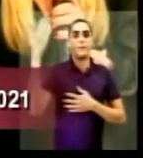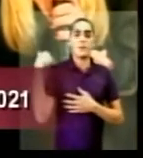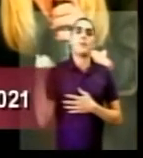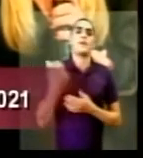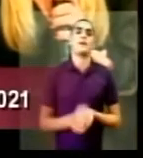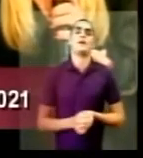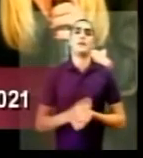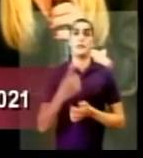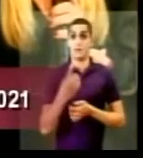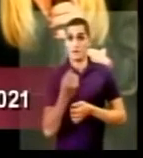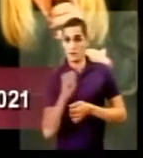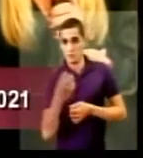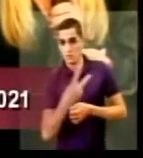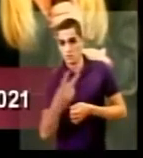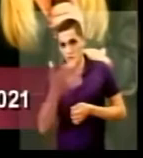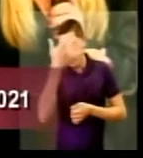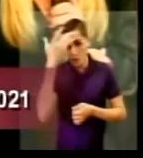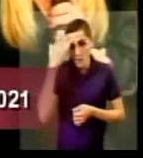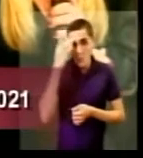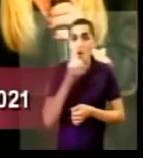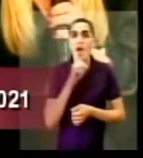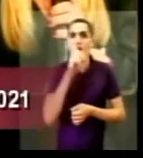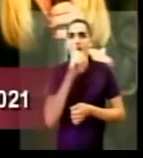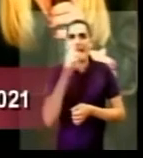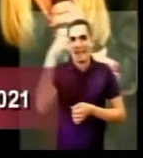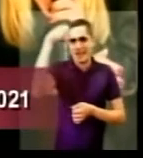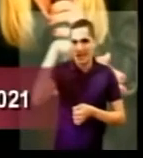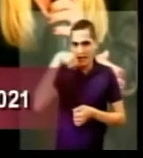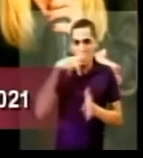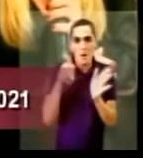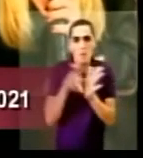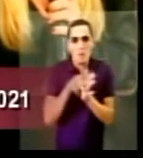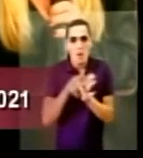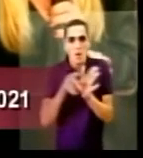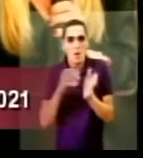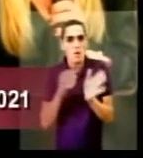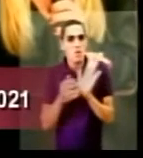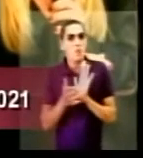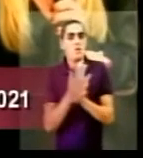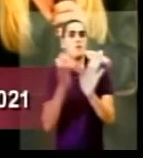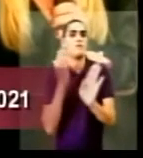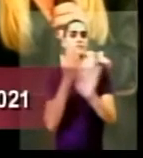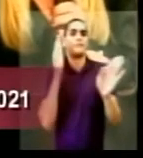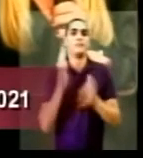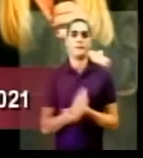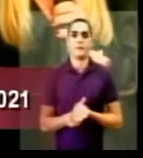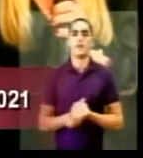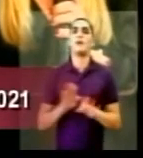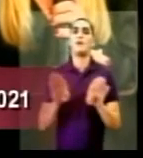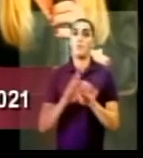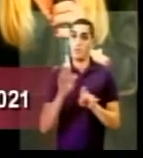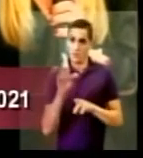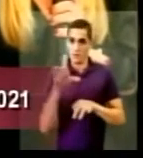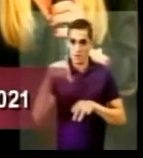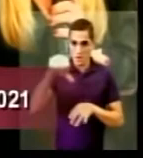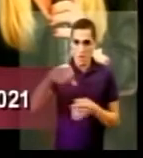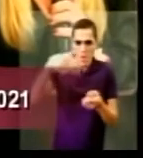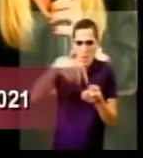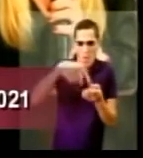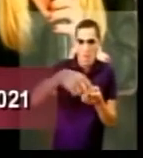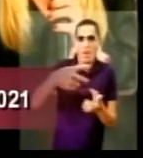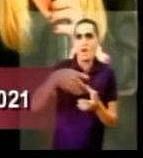Destes, 182 foram resultados de PCR, ou seja, uma infecção mais recente, e 19 de testes